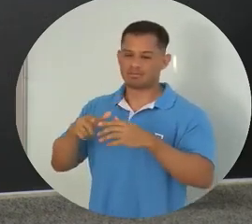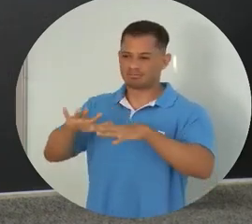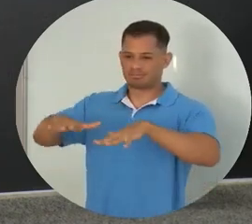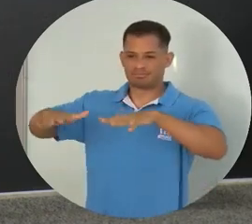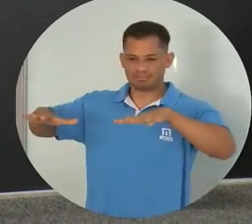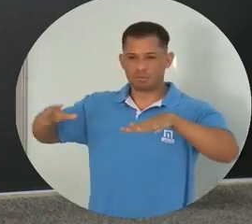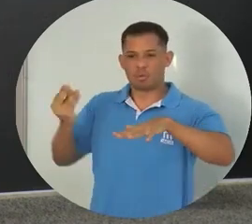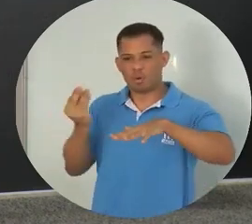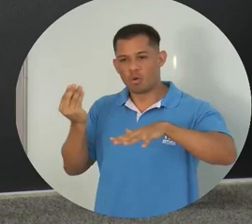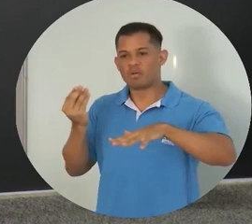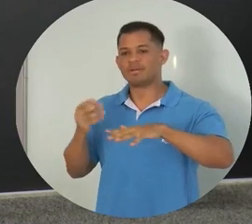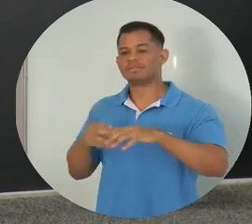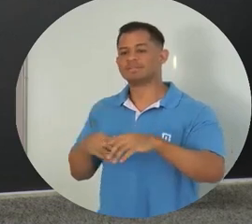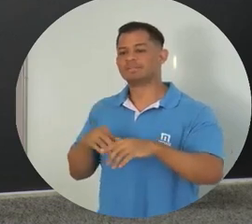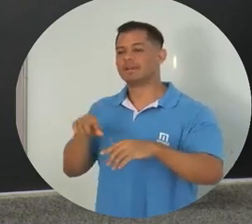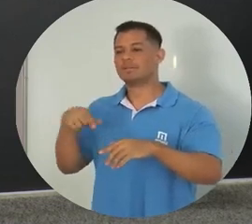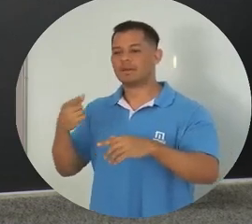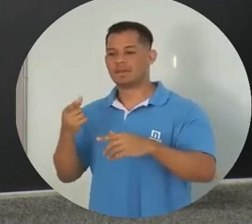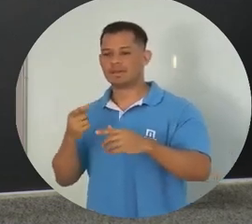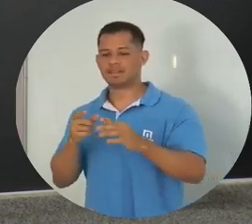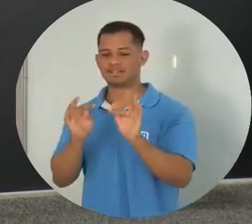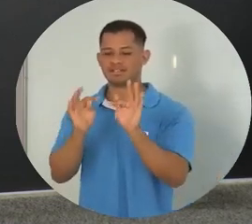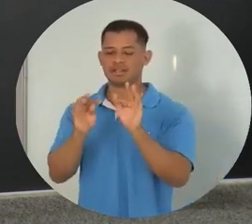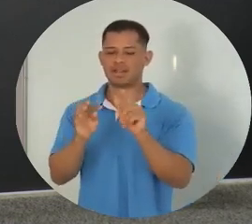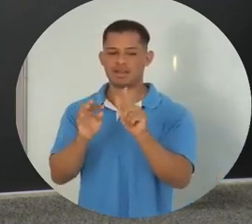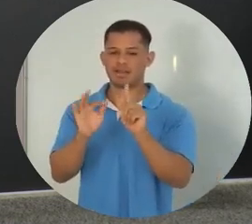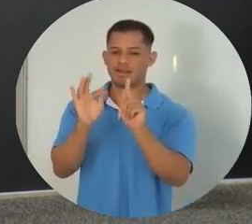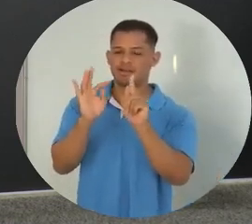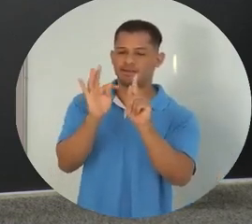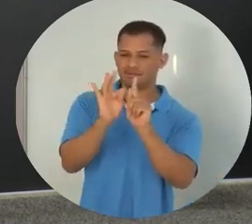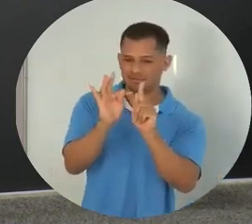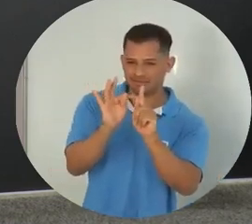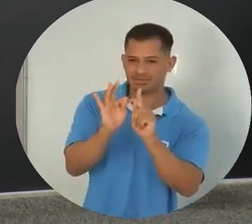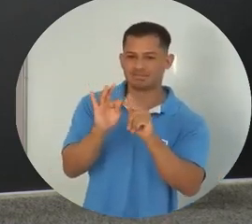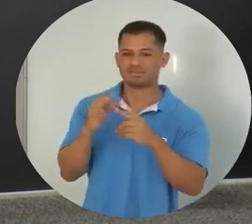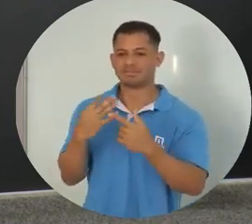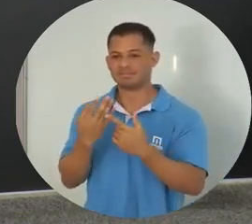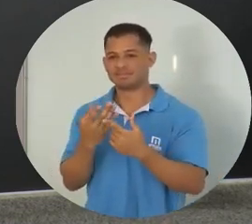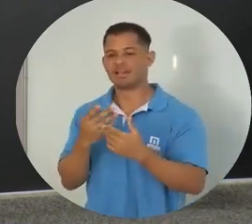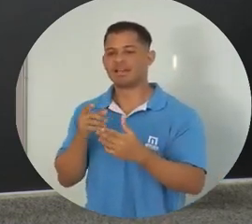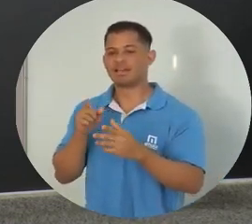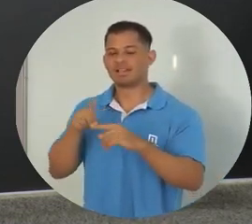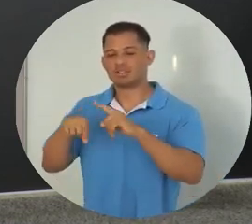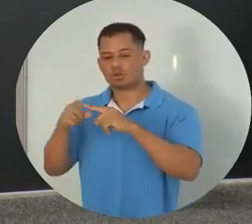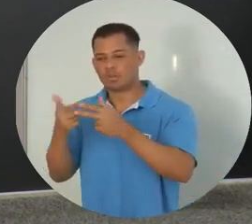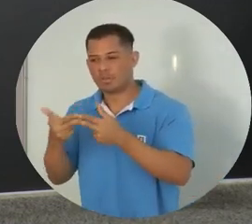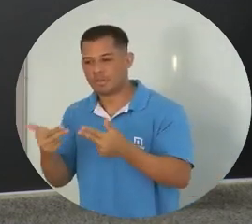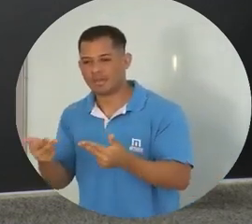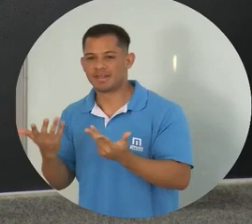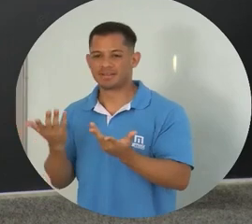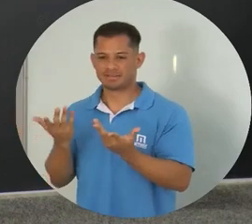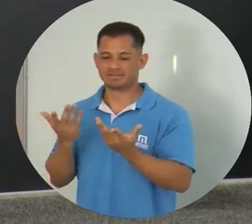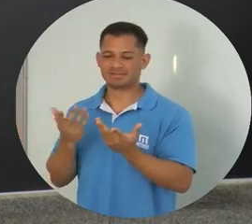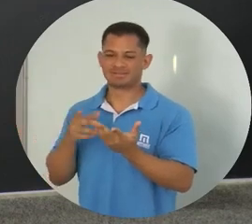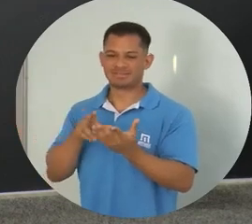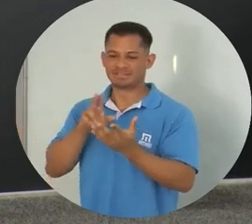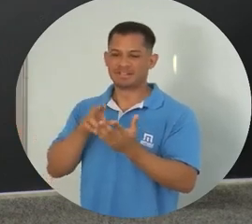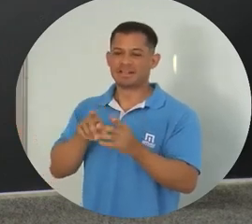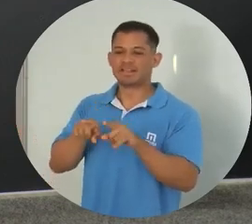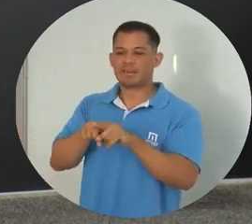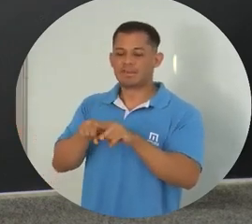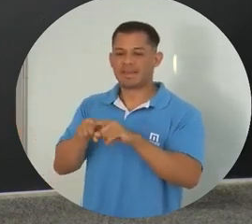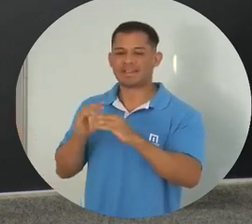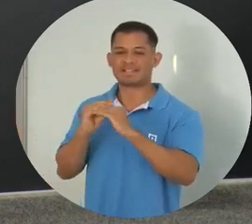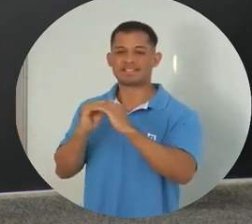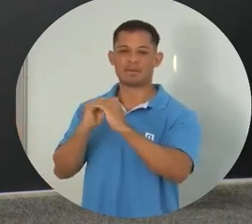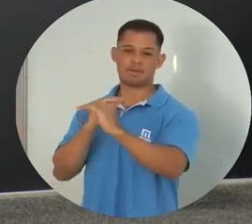modelo geológico e geomecânico, procedimentos de manutenção, instrumentação e também as